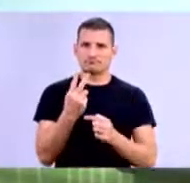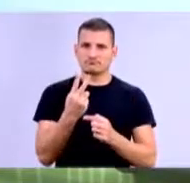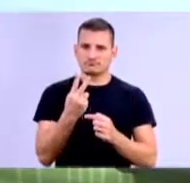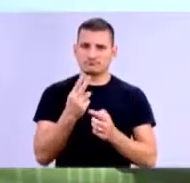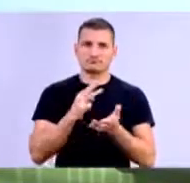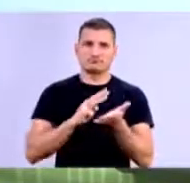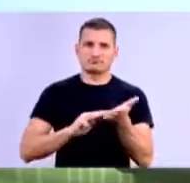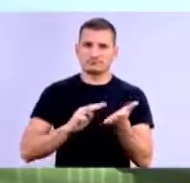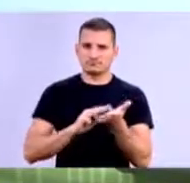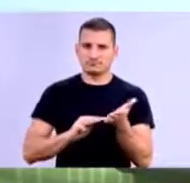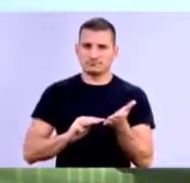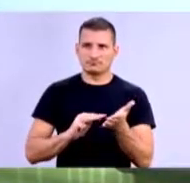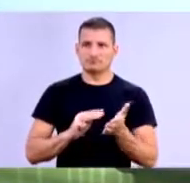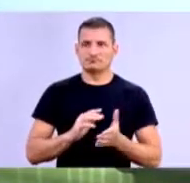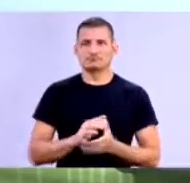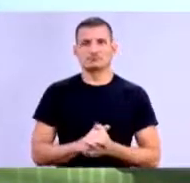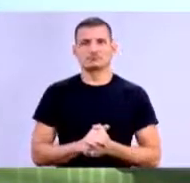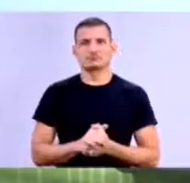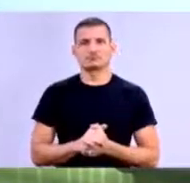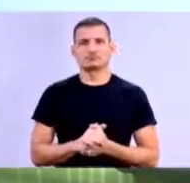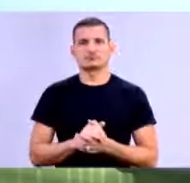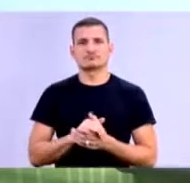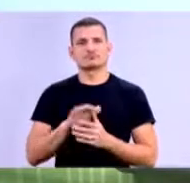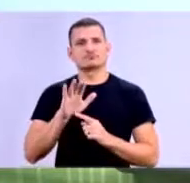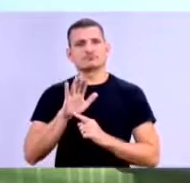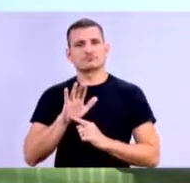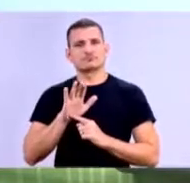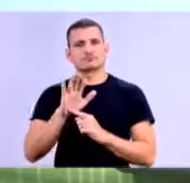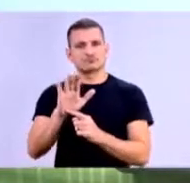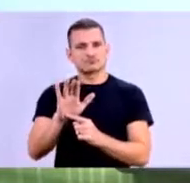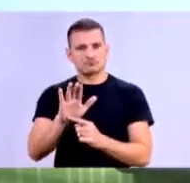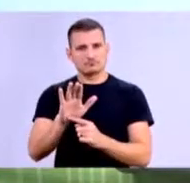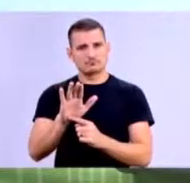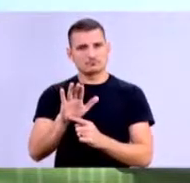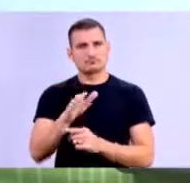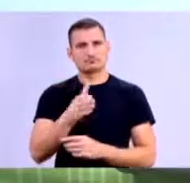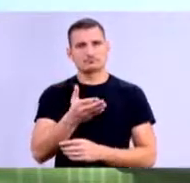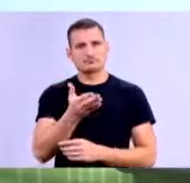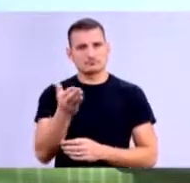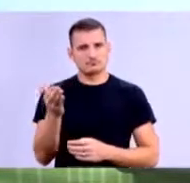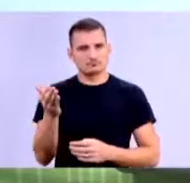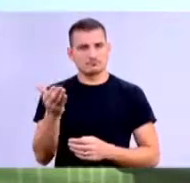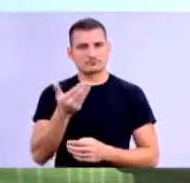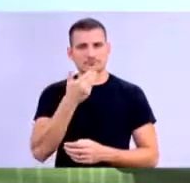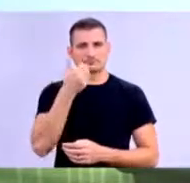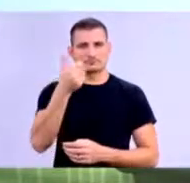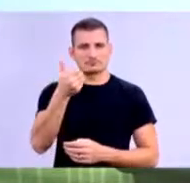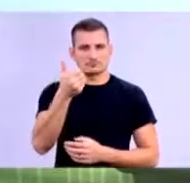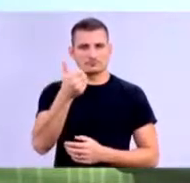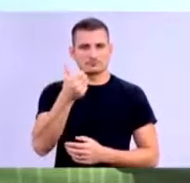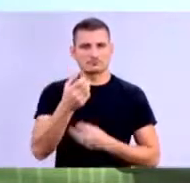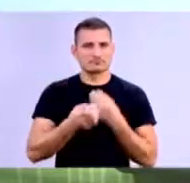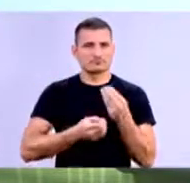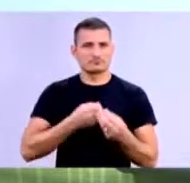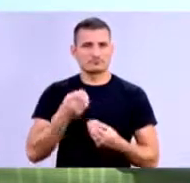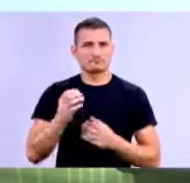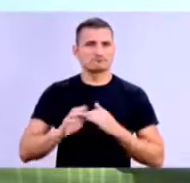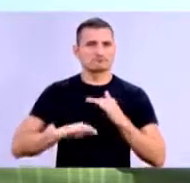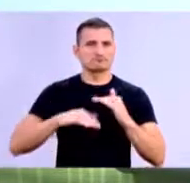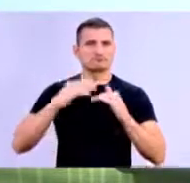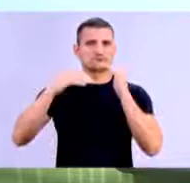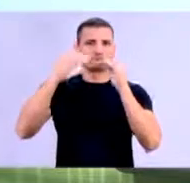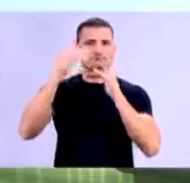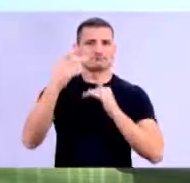metodologias para quê? Para te proporcionar a melhor forma de construir o teu conhecimento, a